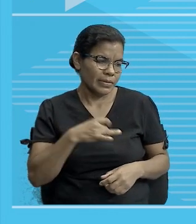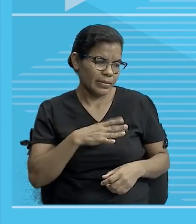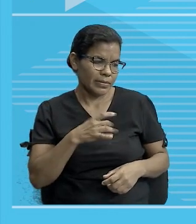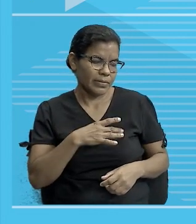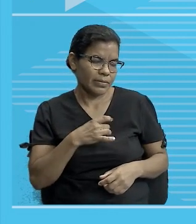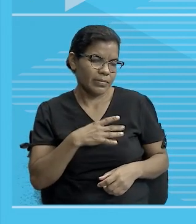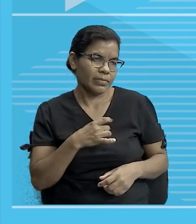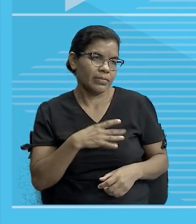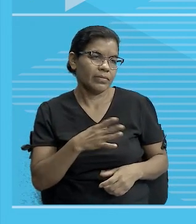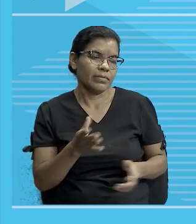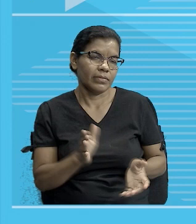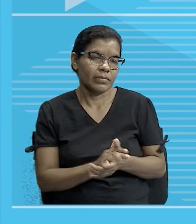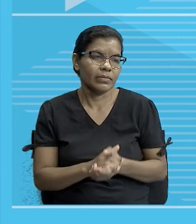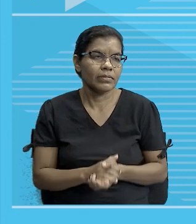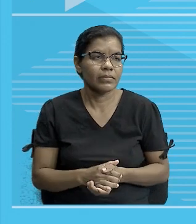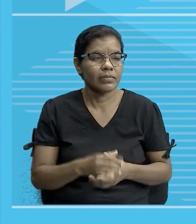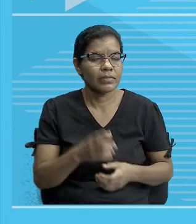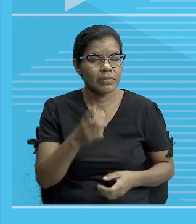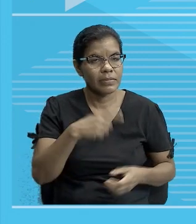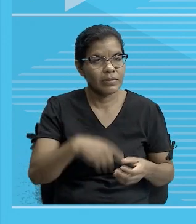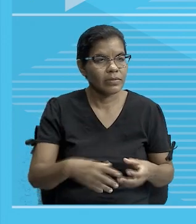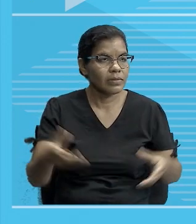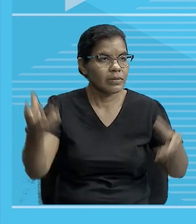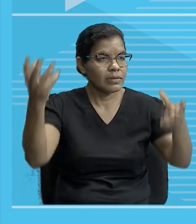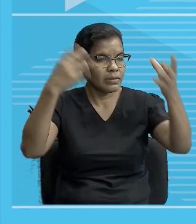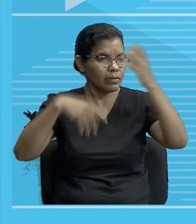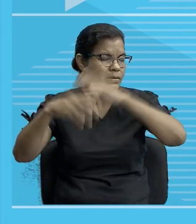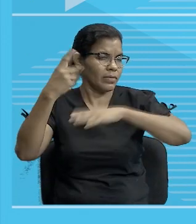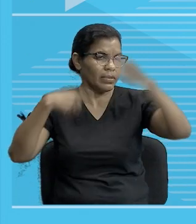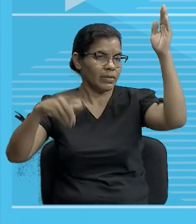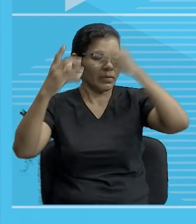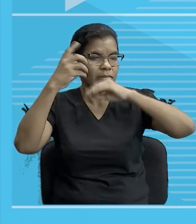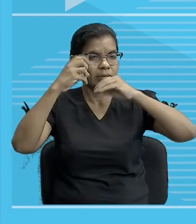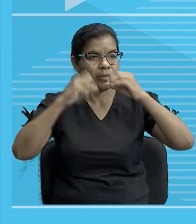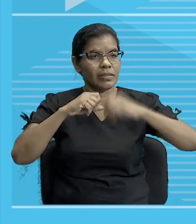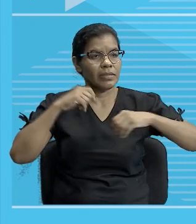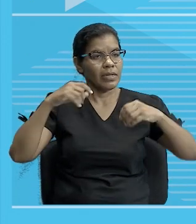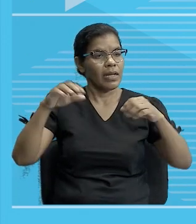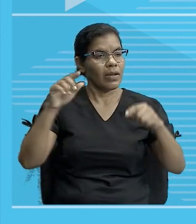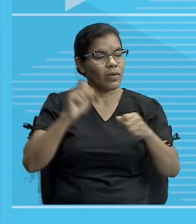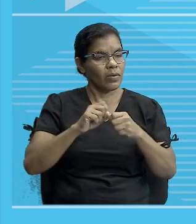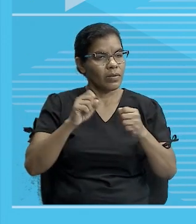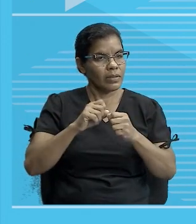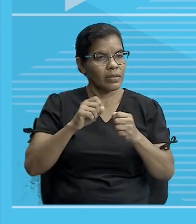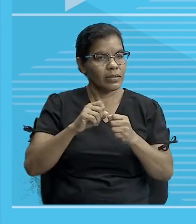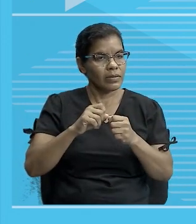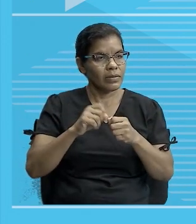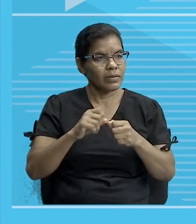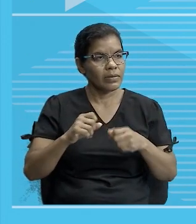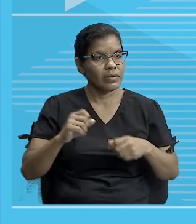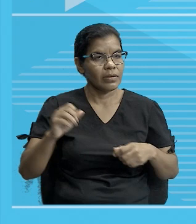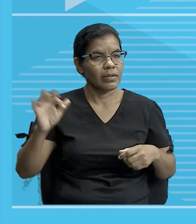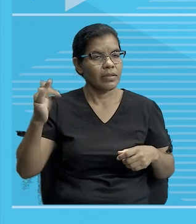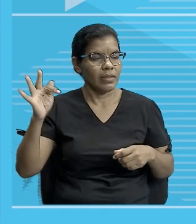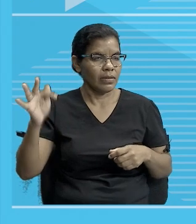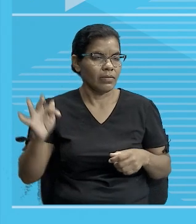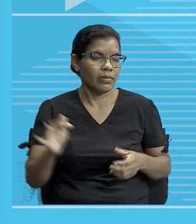já pensou se os ventos dessa loucura que está ocorrendo na França chegou aqui dentro de casa? Nós não quer,